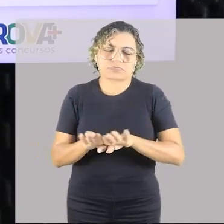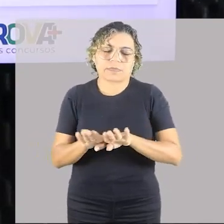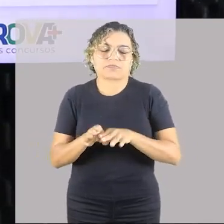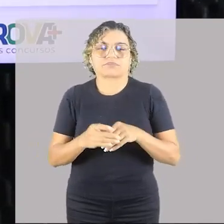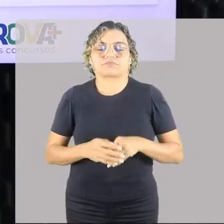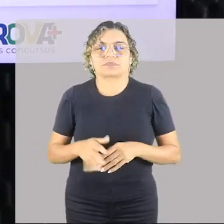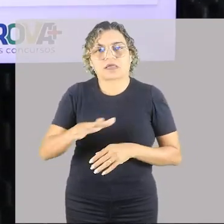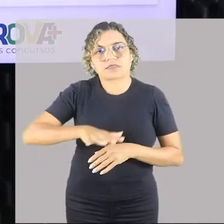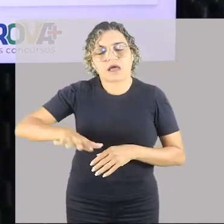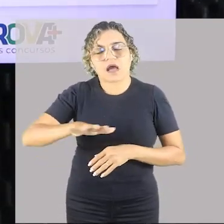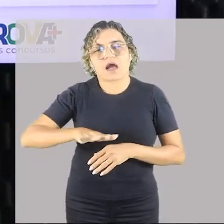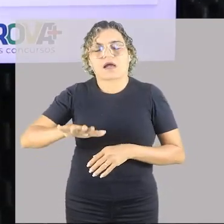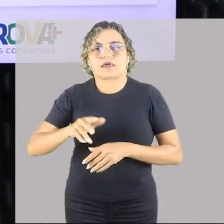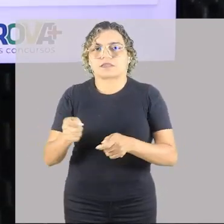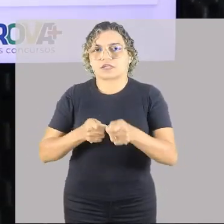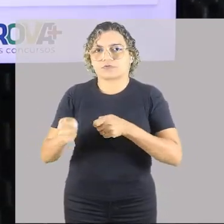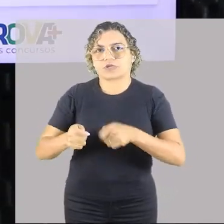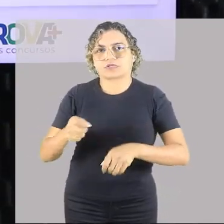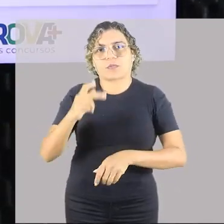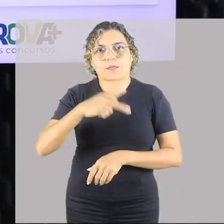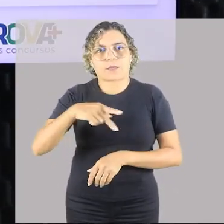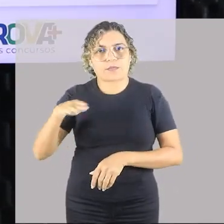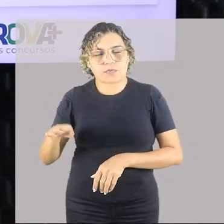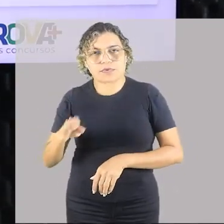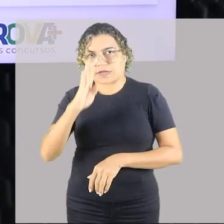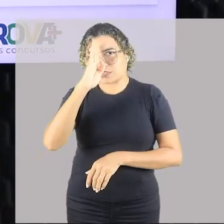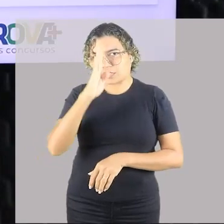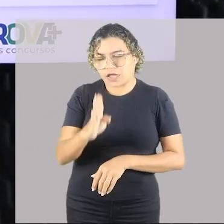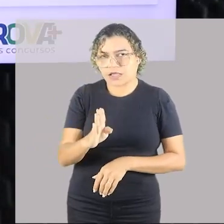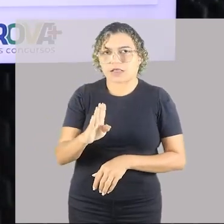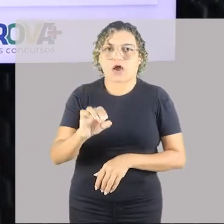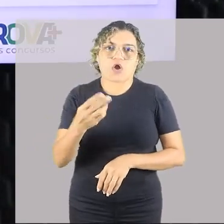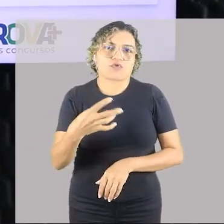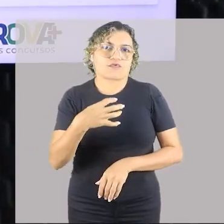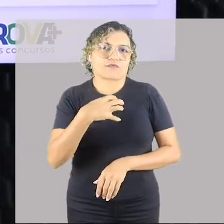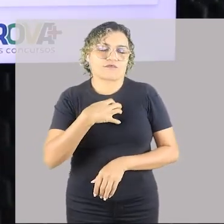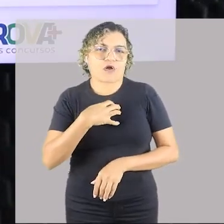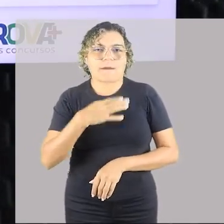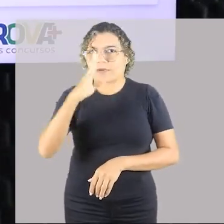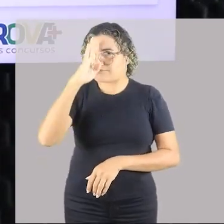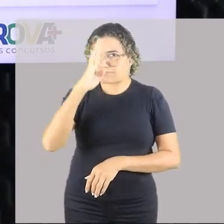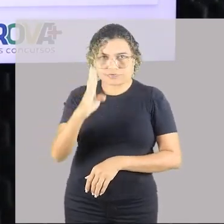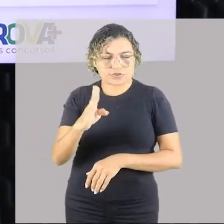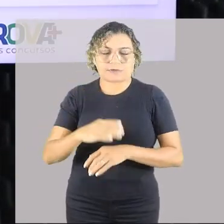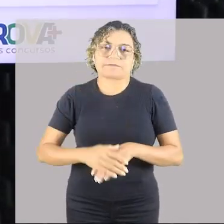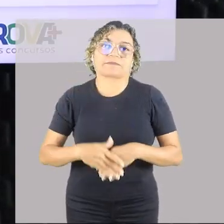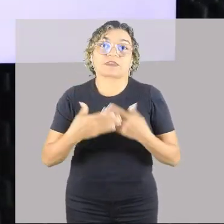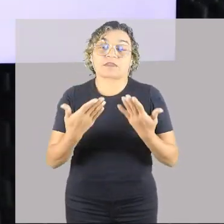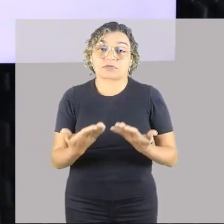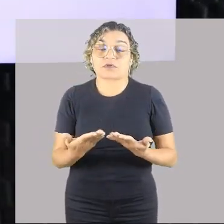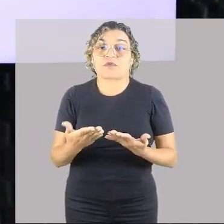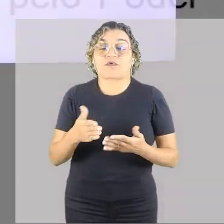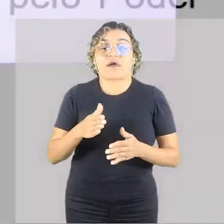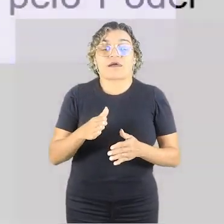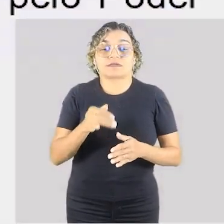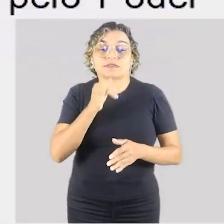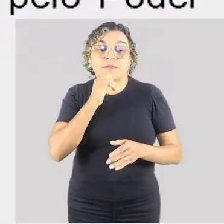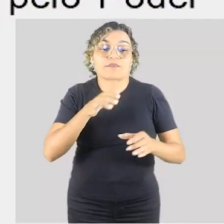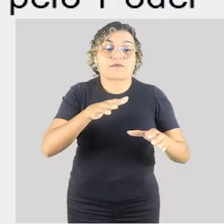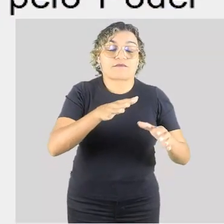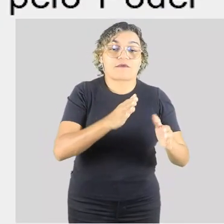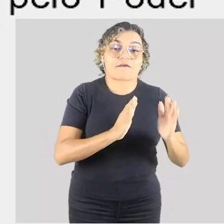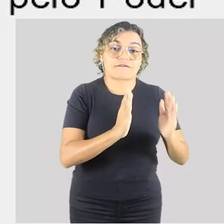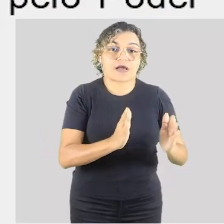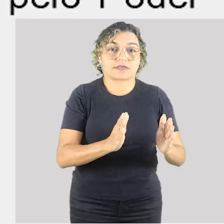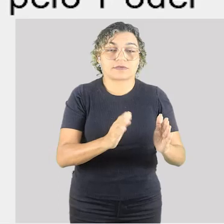âmbito da administração pública direta ou indireta. Então, seguindo para as fases do processo